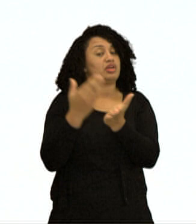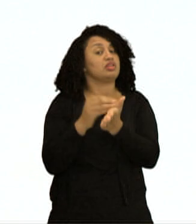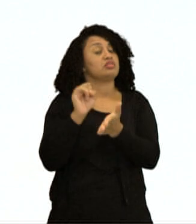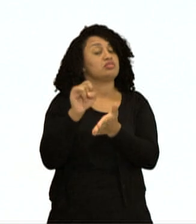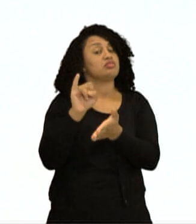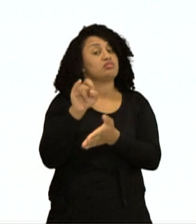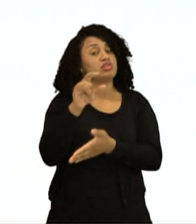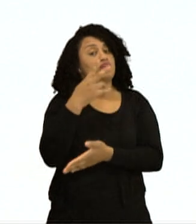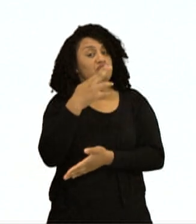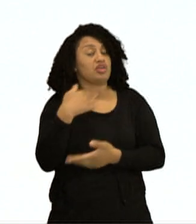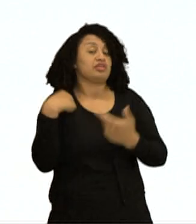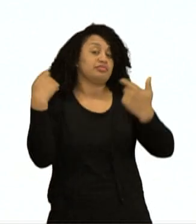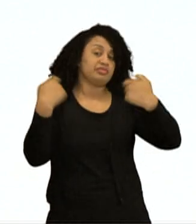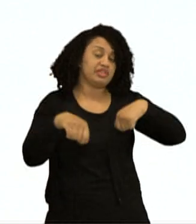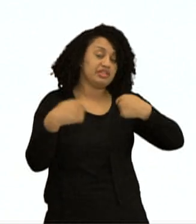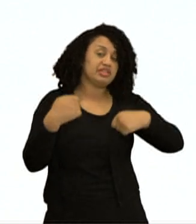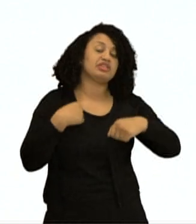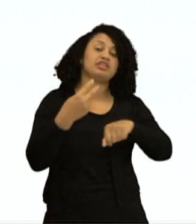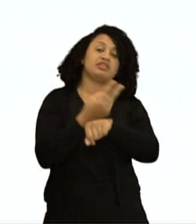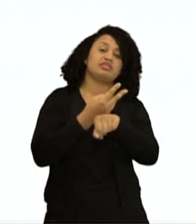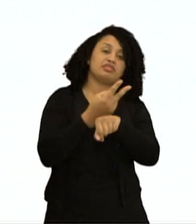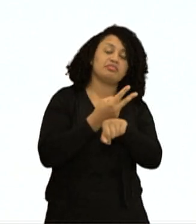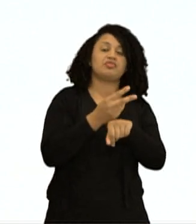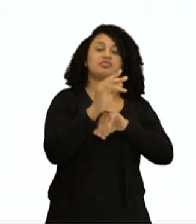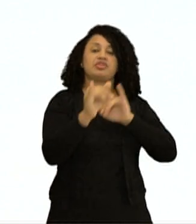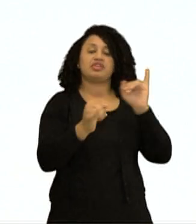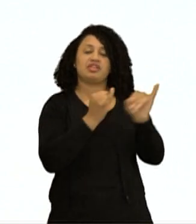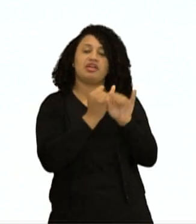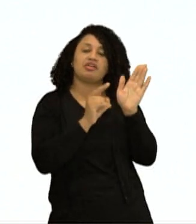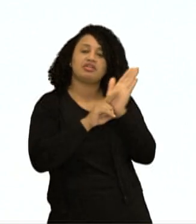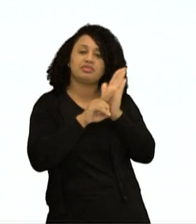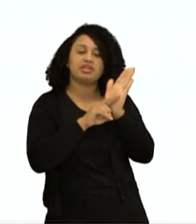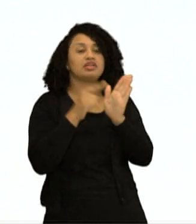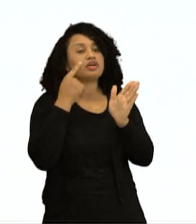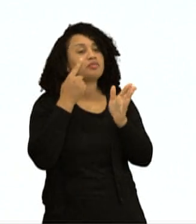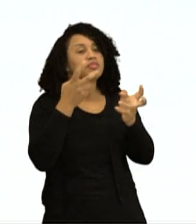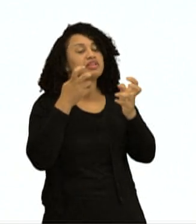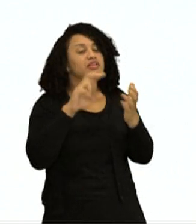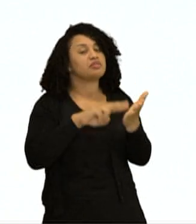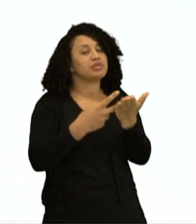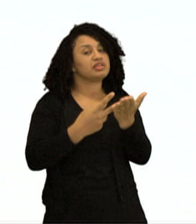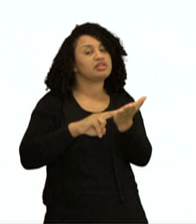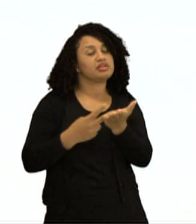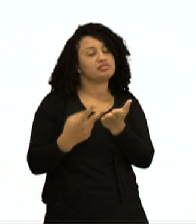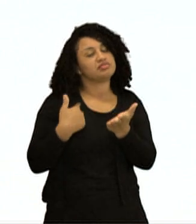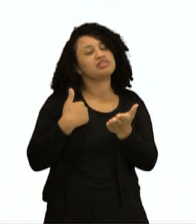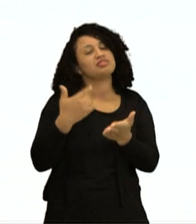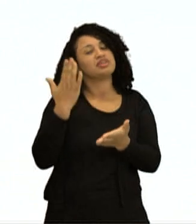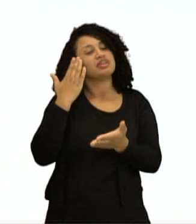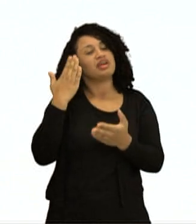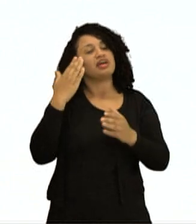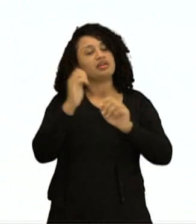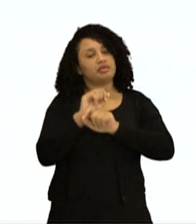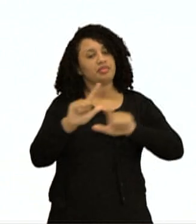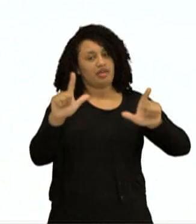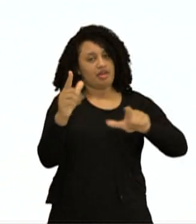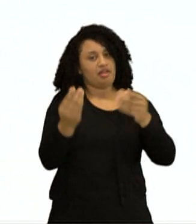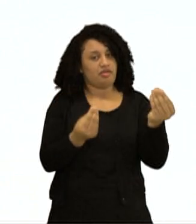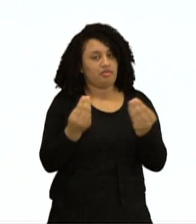necessário. Procura na internet, vai olhando a tradução. Tenha bem certinho aí o seu esquema,